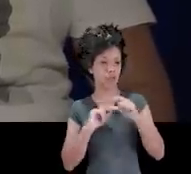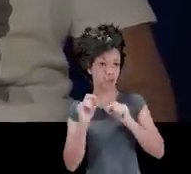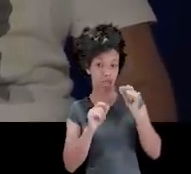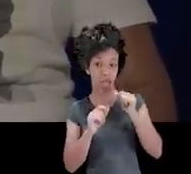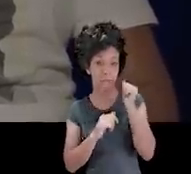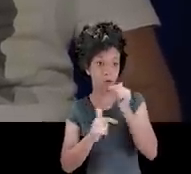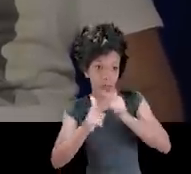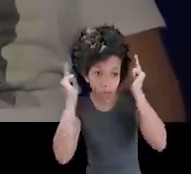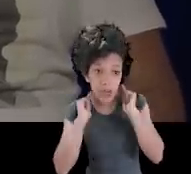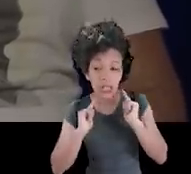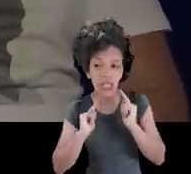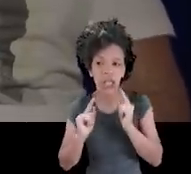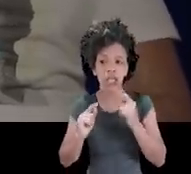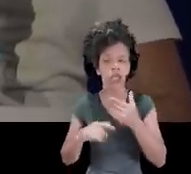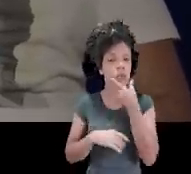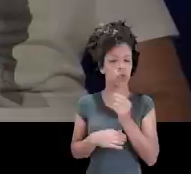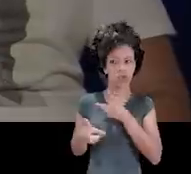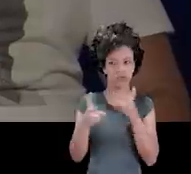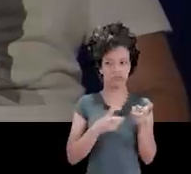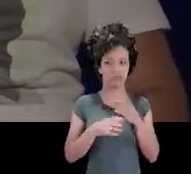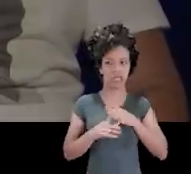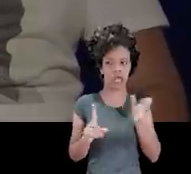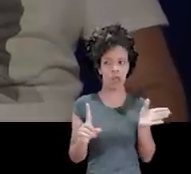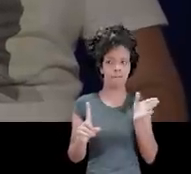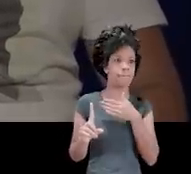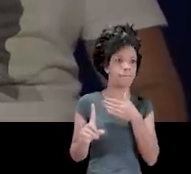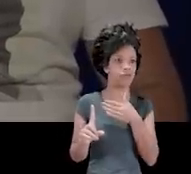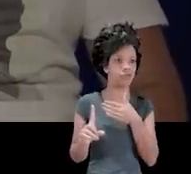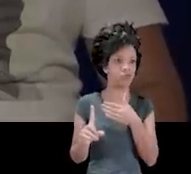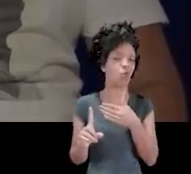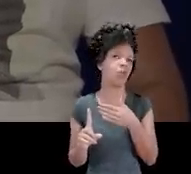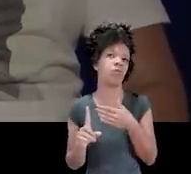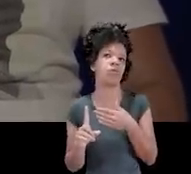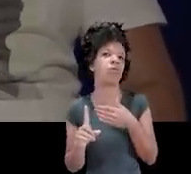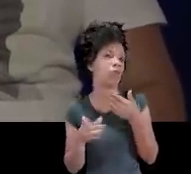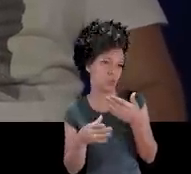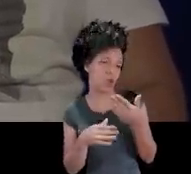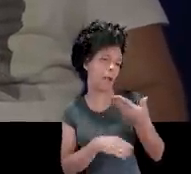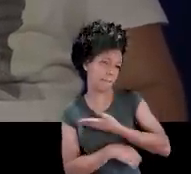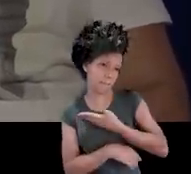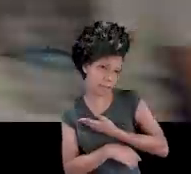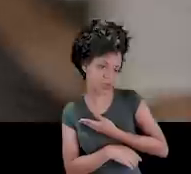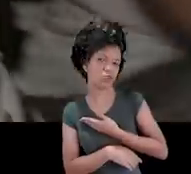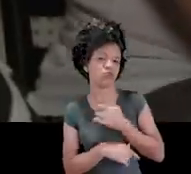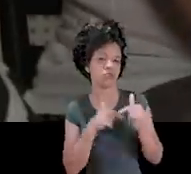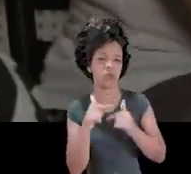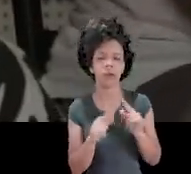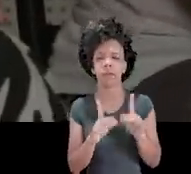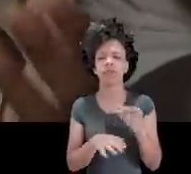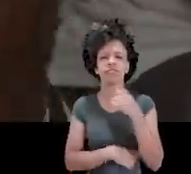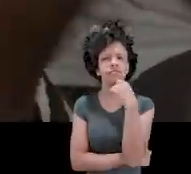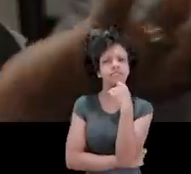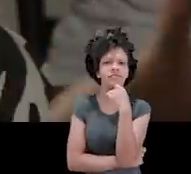o cavalheiro não se sentiu confortável e foi lá e esbofeteou o seu colega de trabalho. Sim. Eu digo que